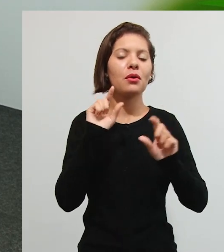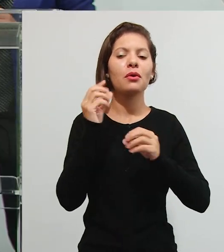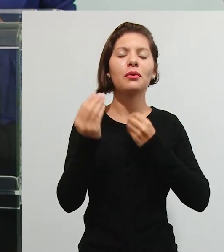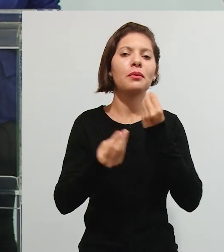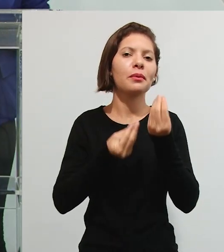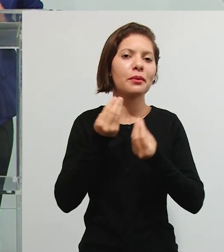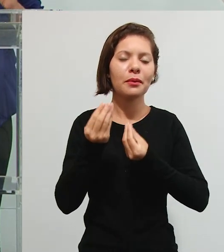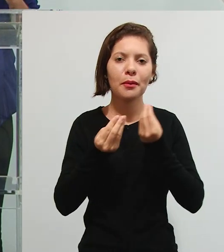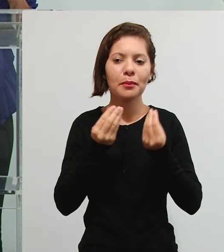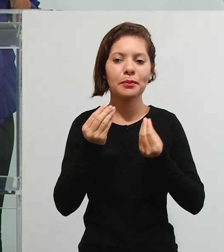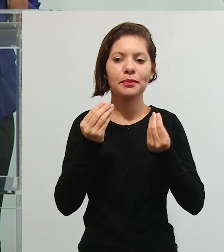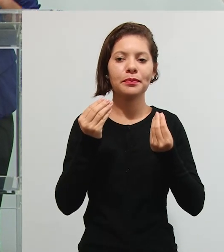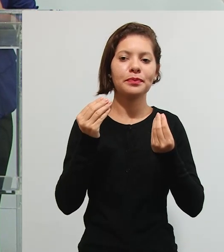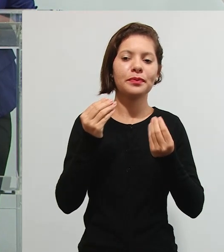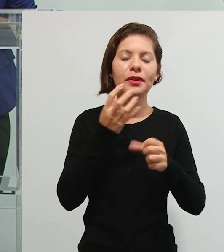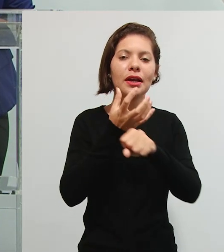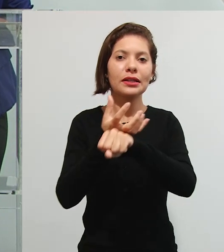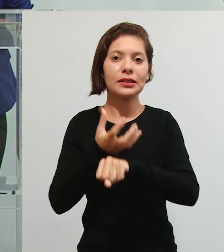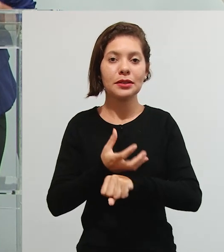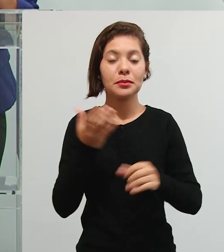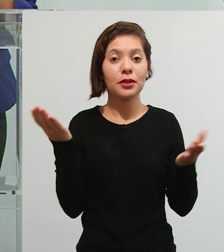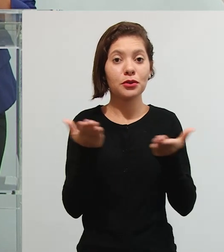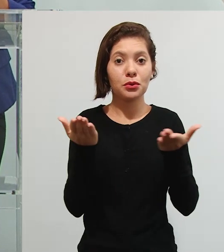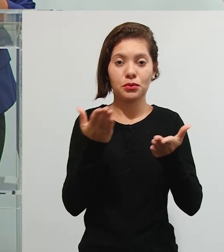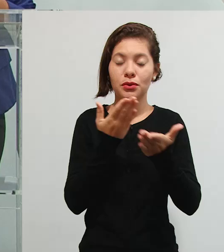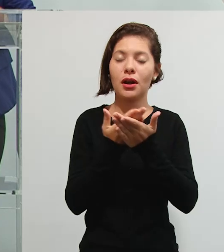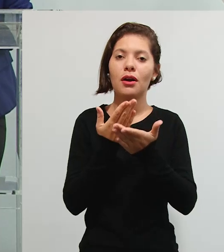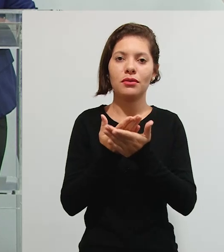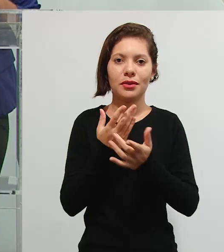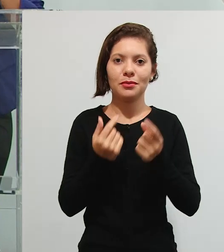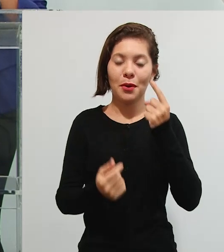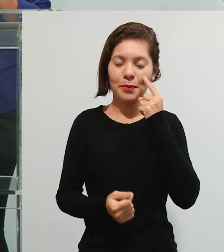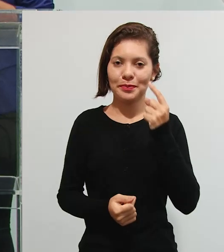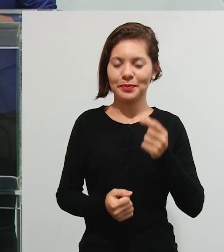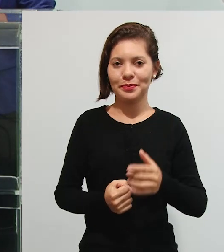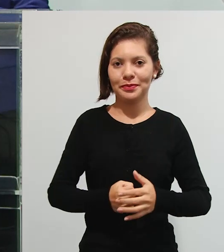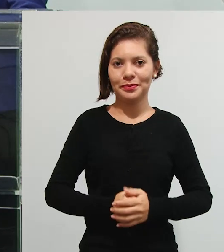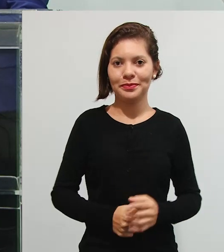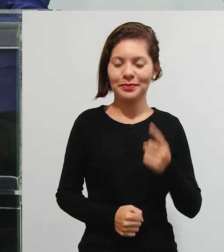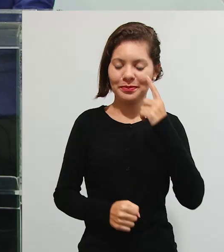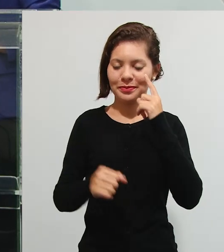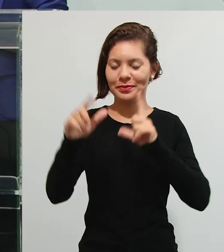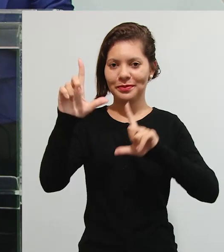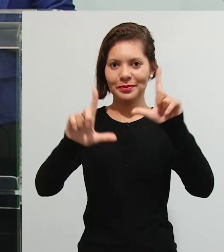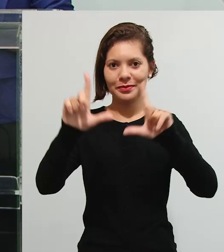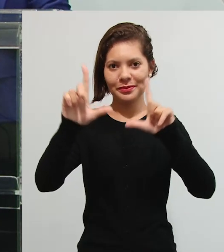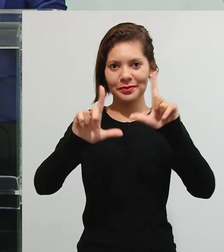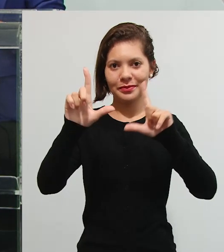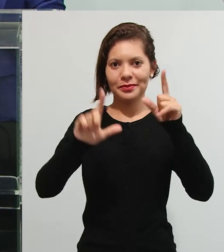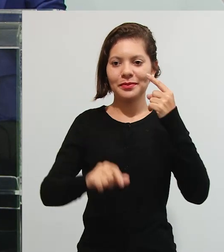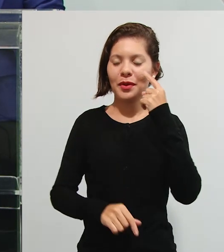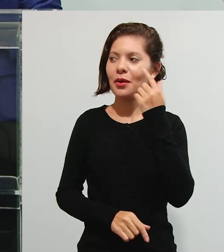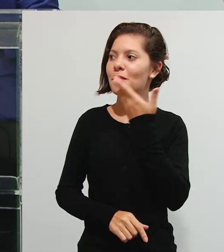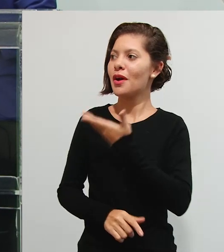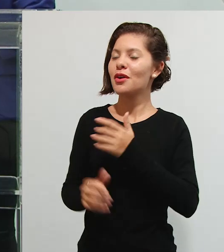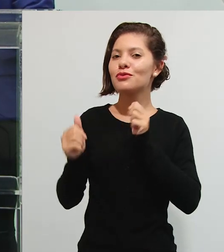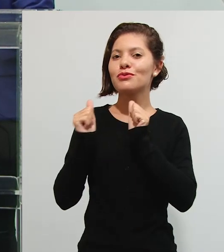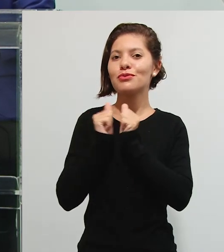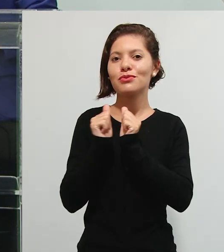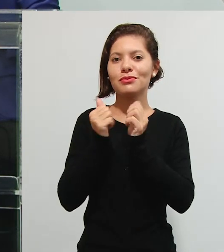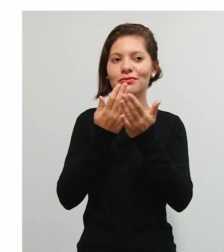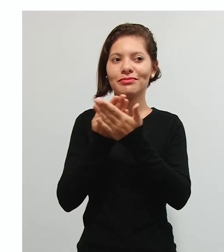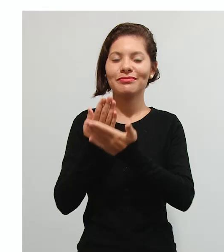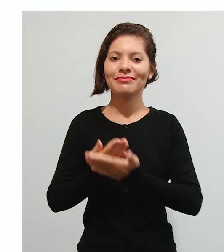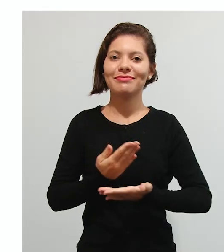essa agenda da nossa disciplina de hoje, da nossa aula. Para isso, me acompanhe aqui no quadro e nós vamos conferir